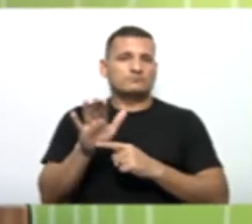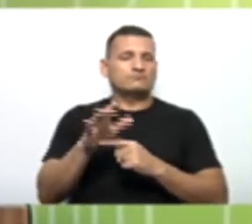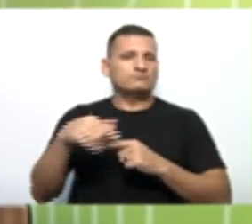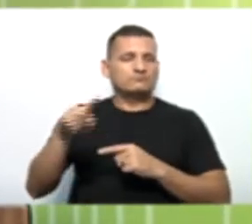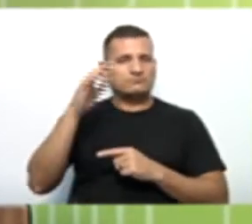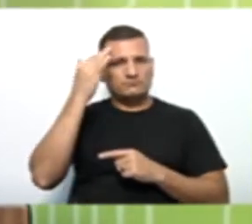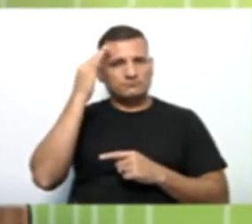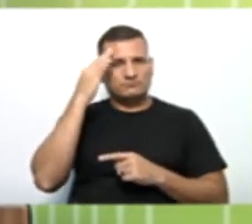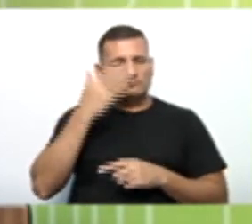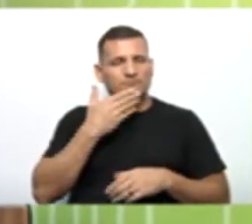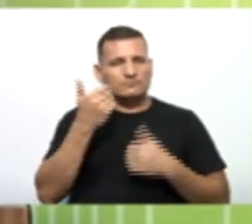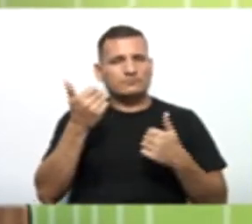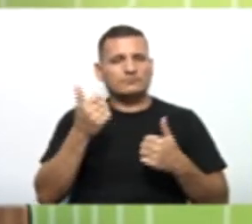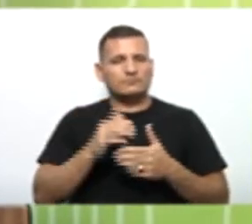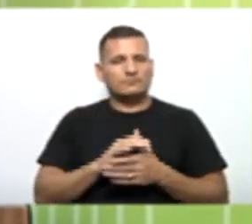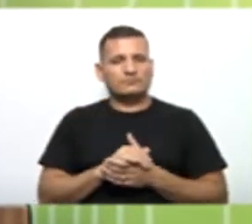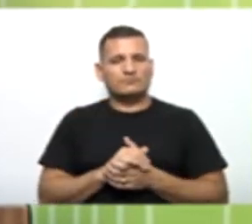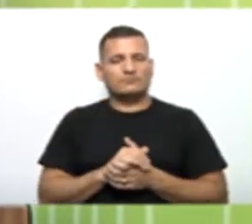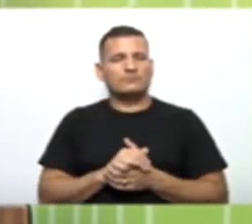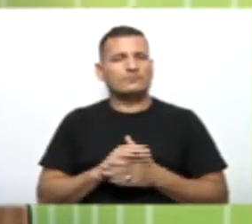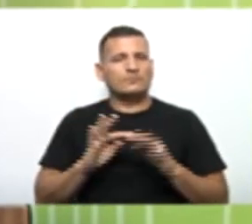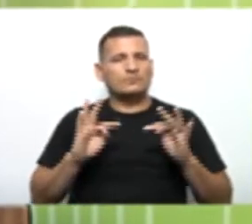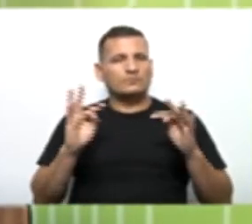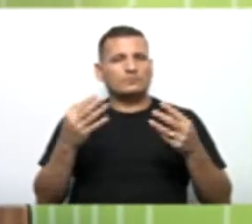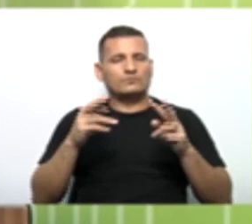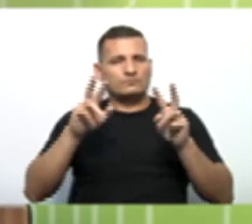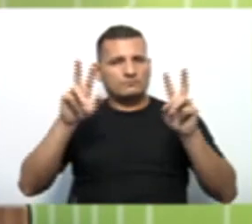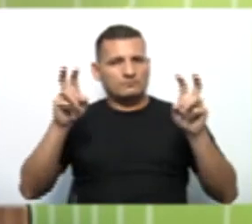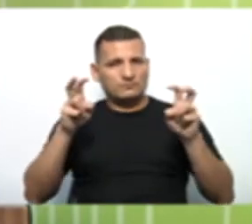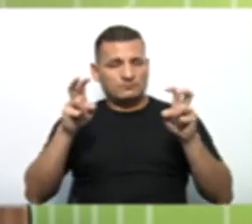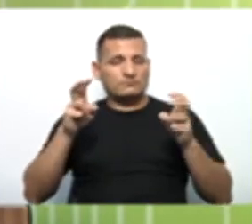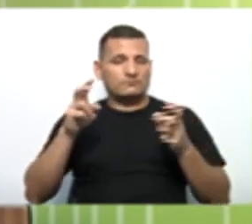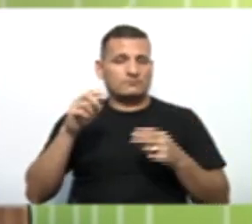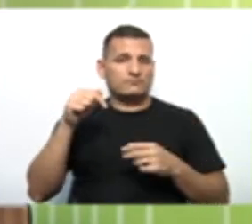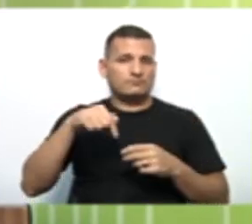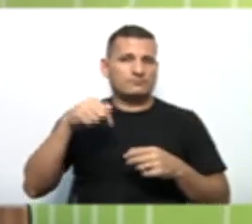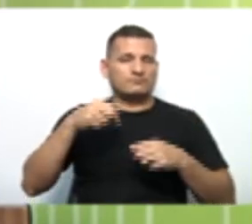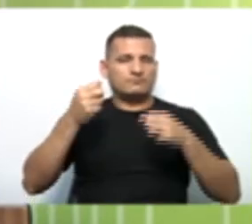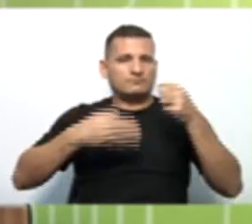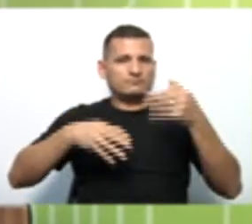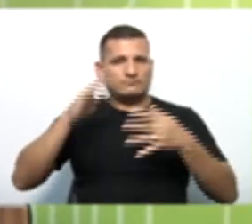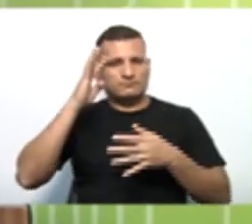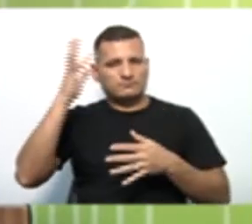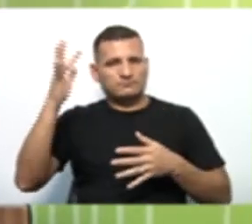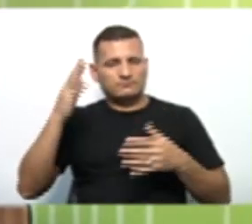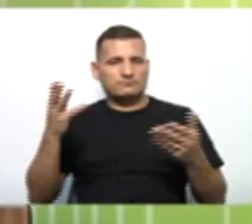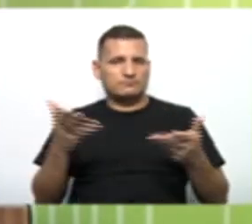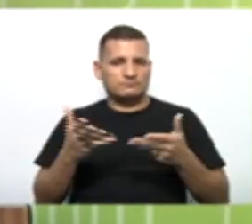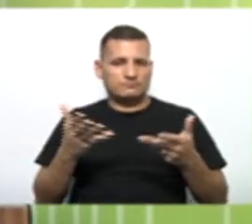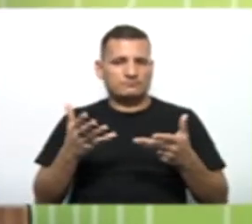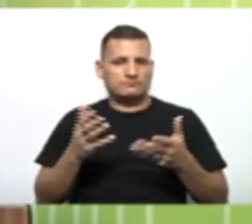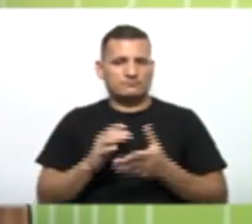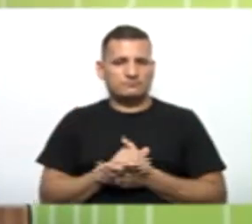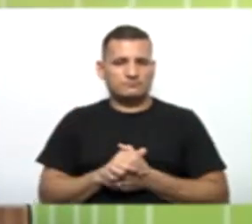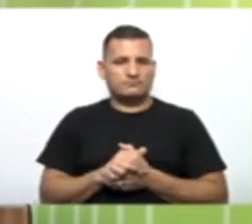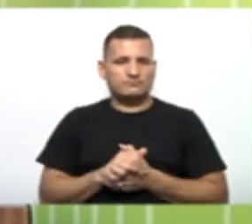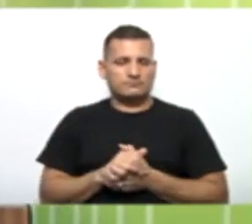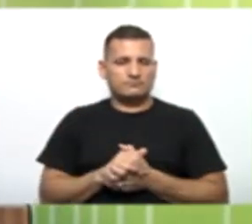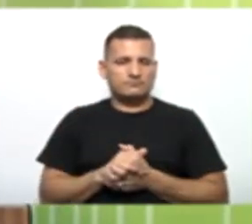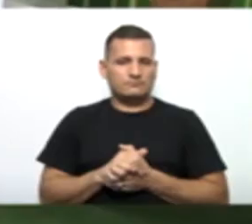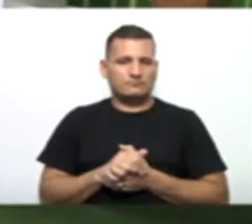compreender melhor tudo é todo o assunto né que nós trabalhamos teoricamente hoje em sala de aula